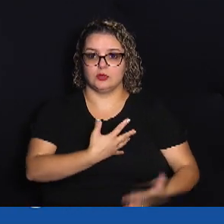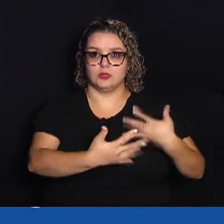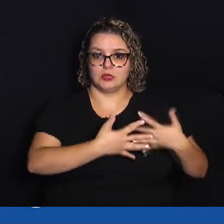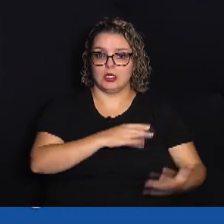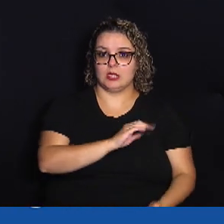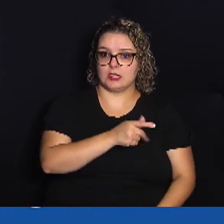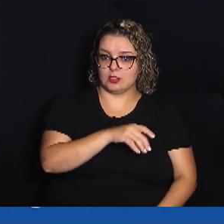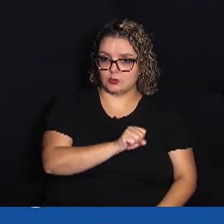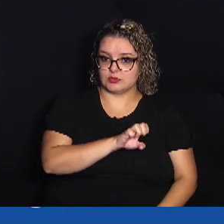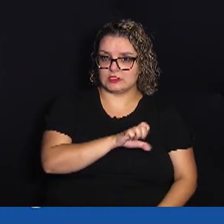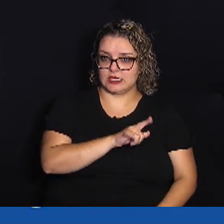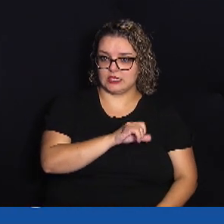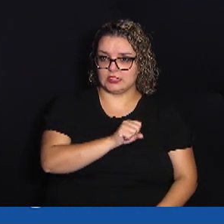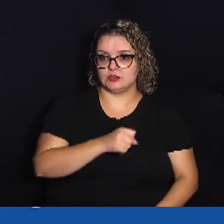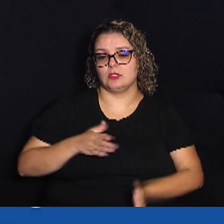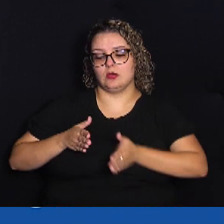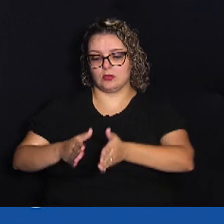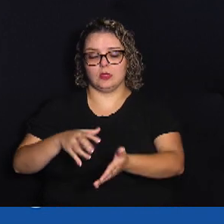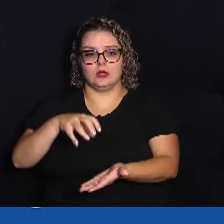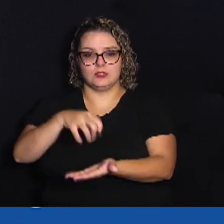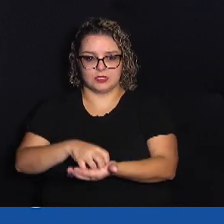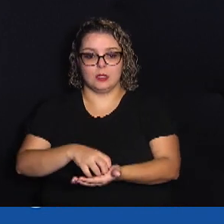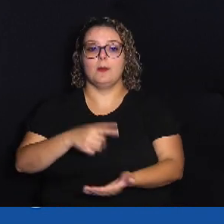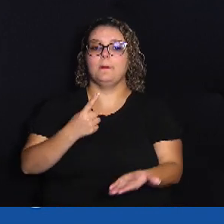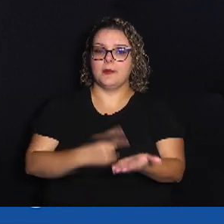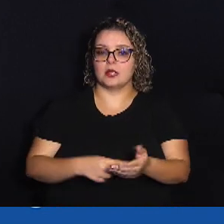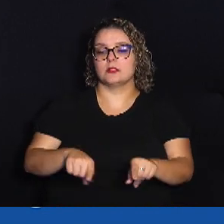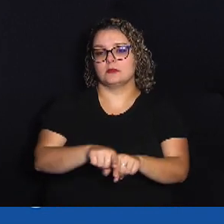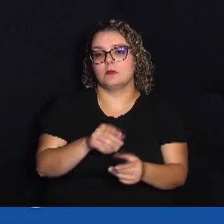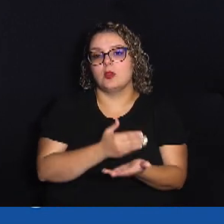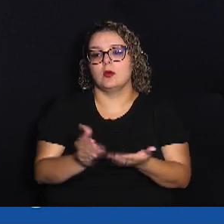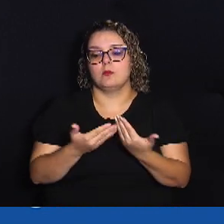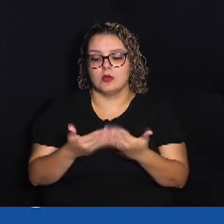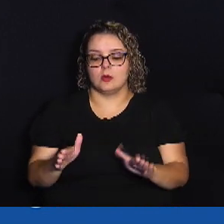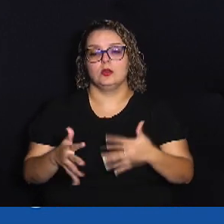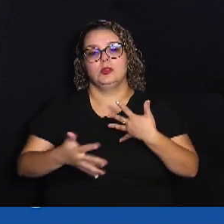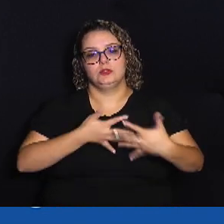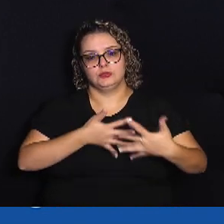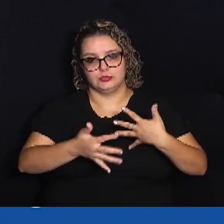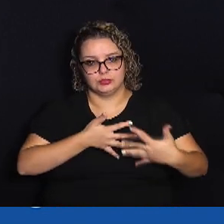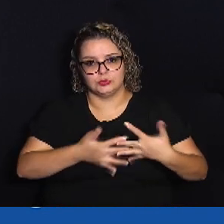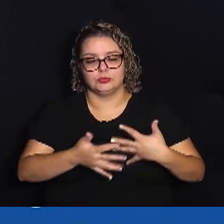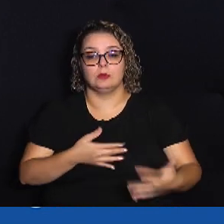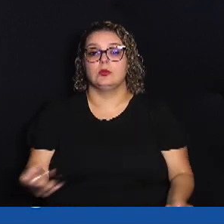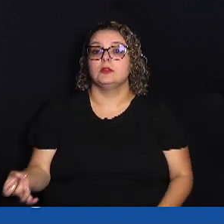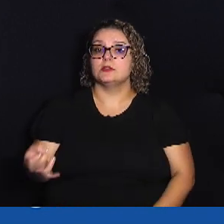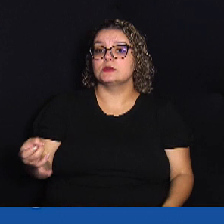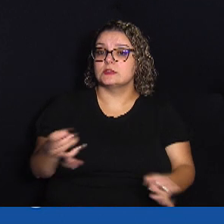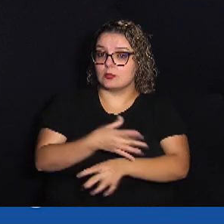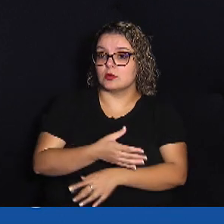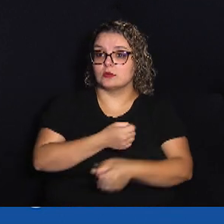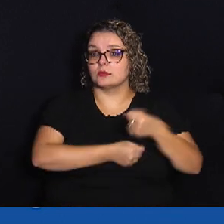vai ligar o terminal Campos elisios ao corredor Central marcando também o início do Fun do terminal que está